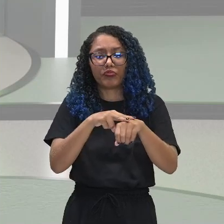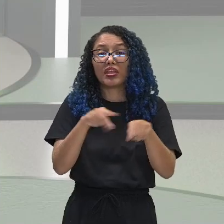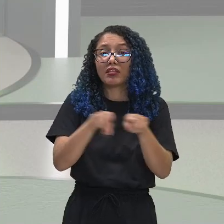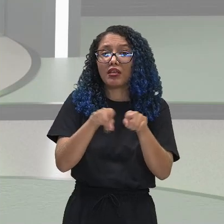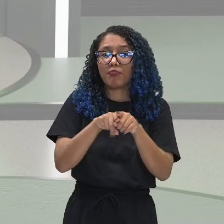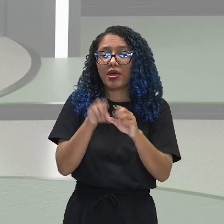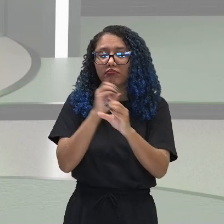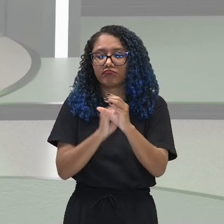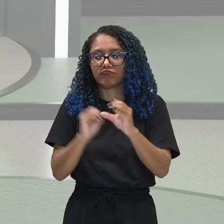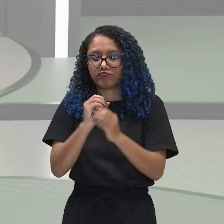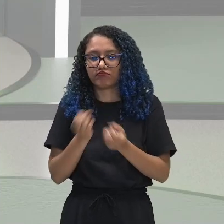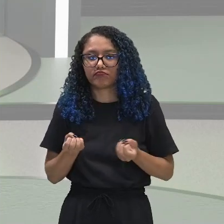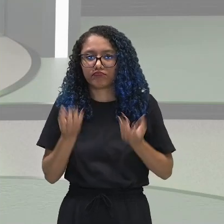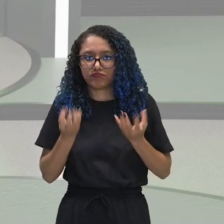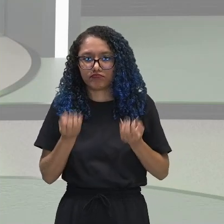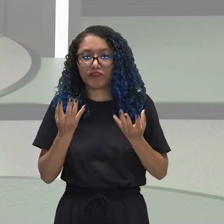possuem